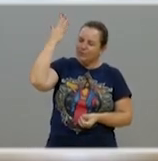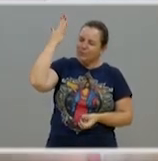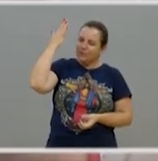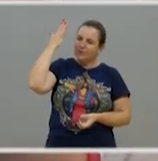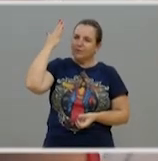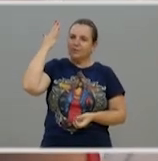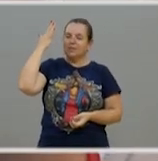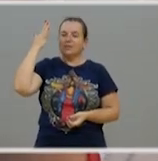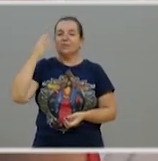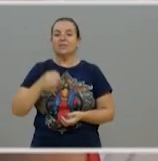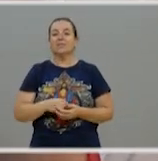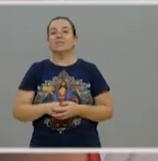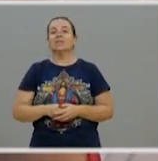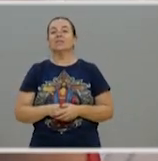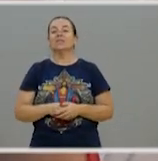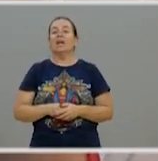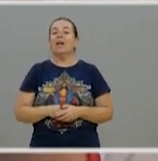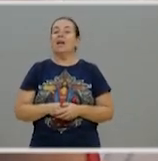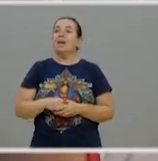luz.